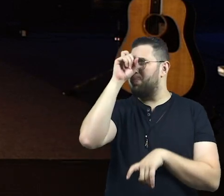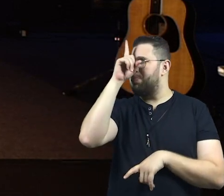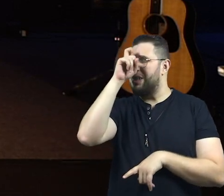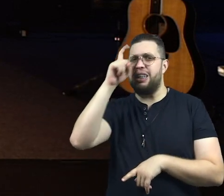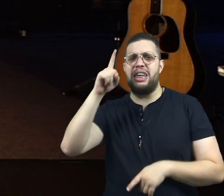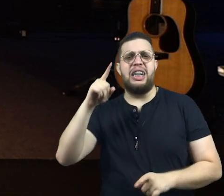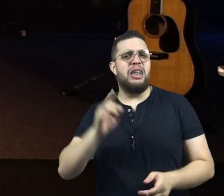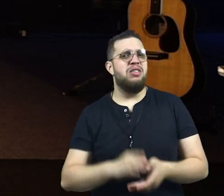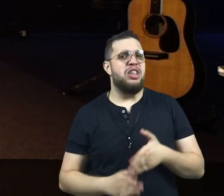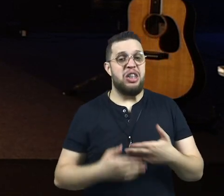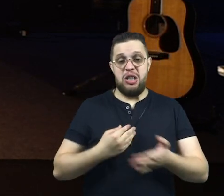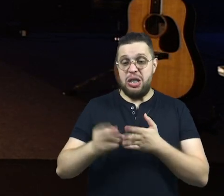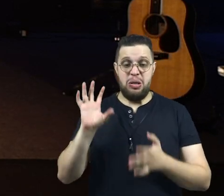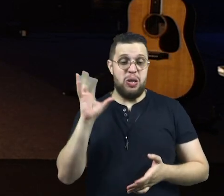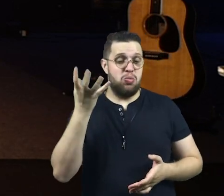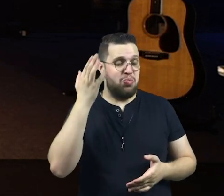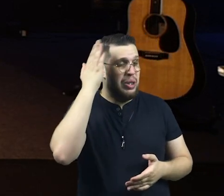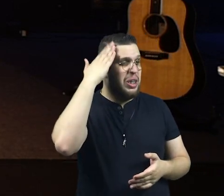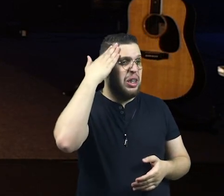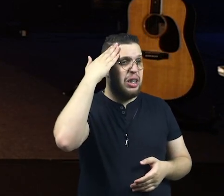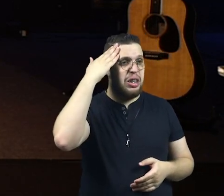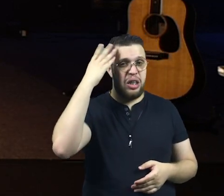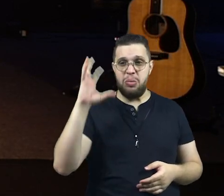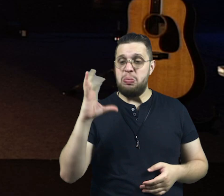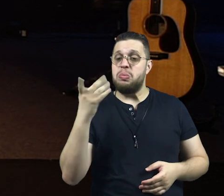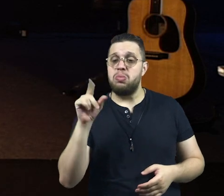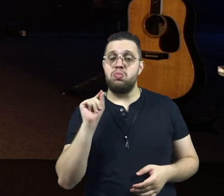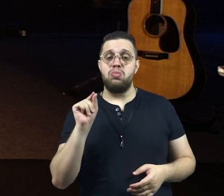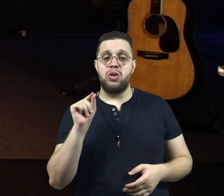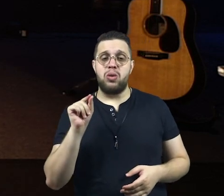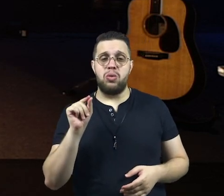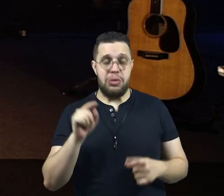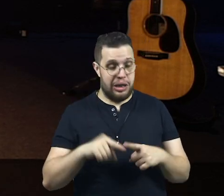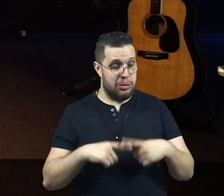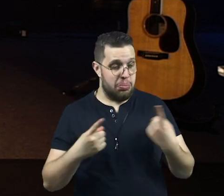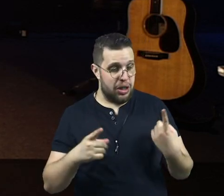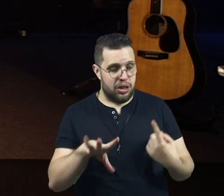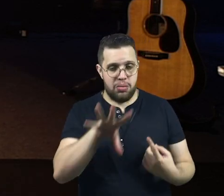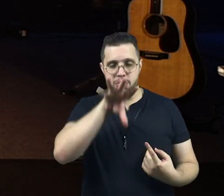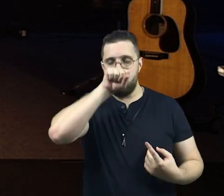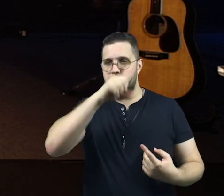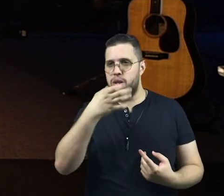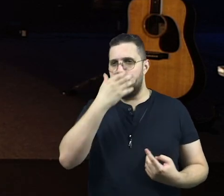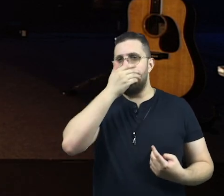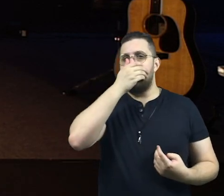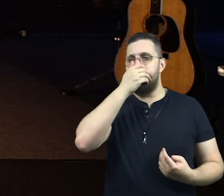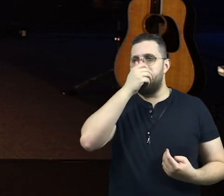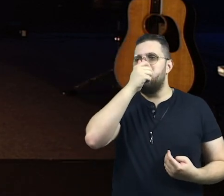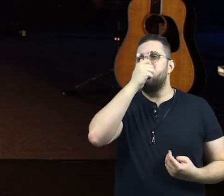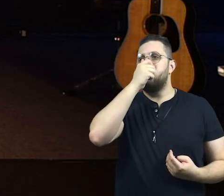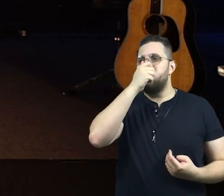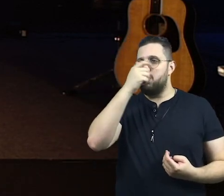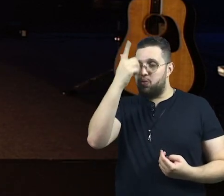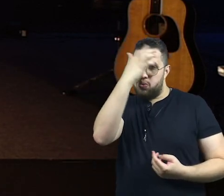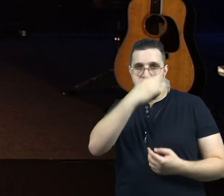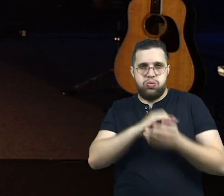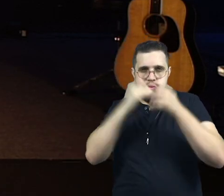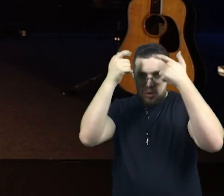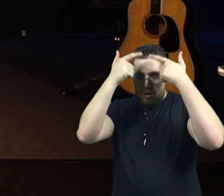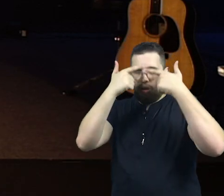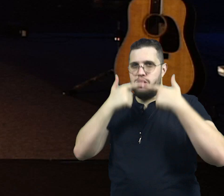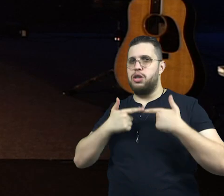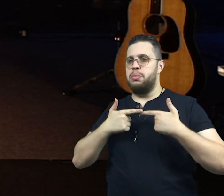ninguém, eu não consigo nem entender por que isso. Só sei que aquele remédio foi uma inalação que purificou o que tinha de